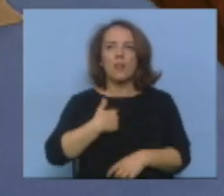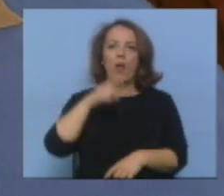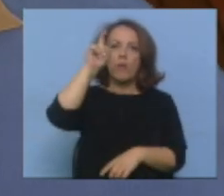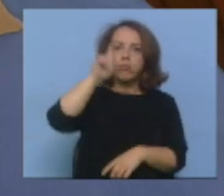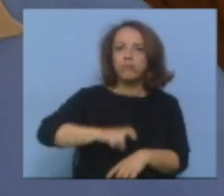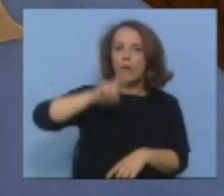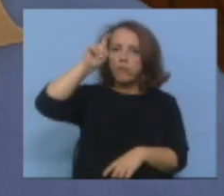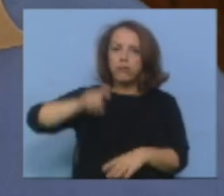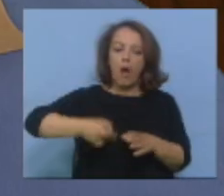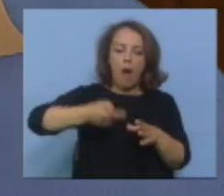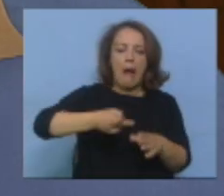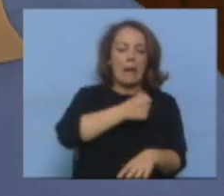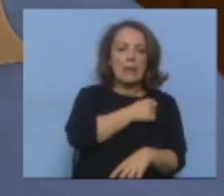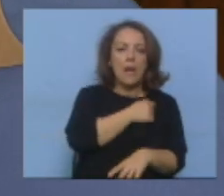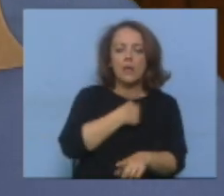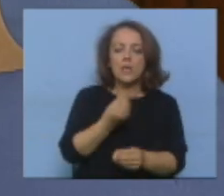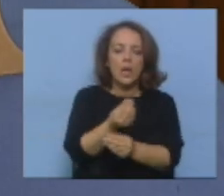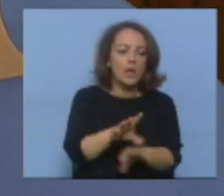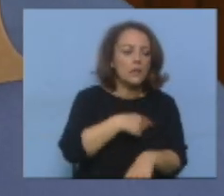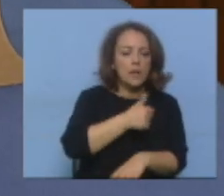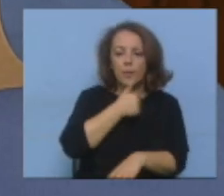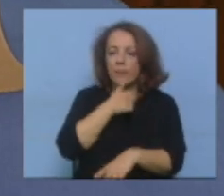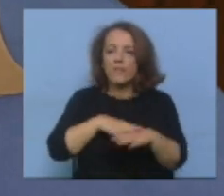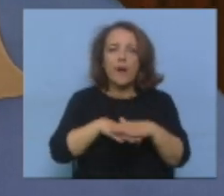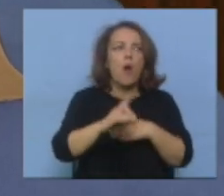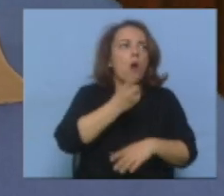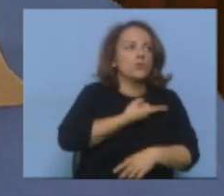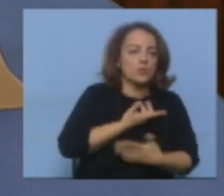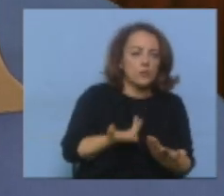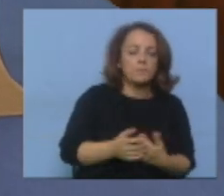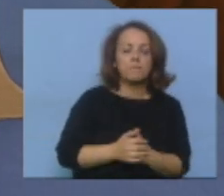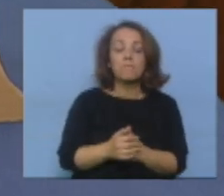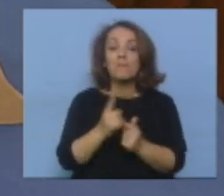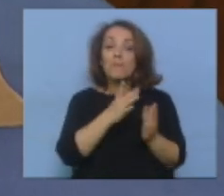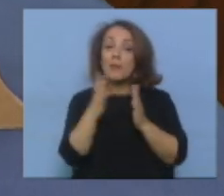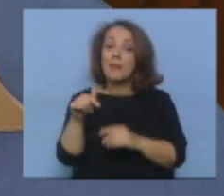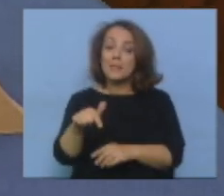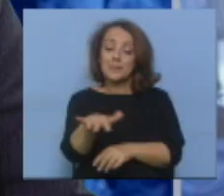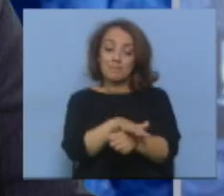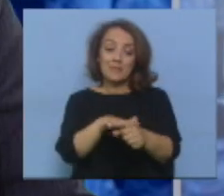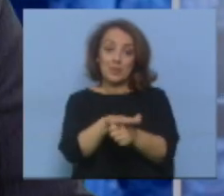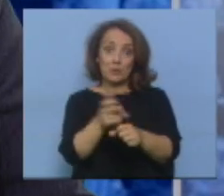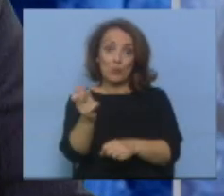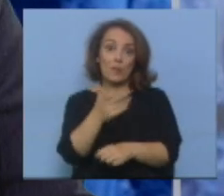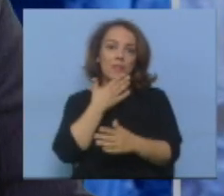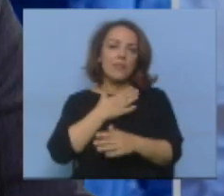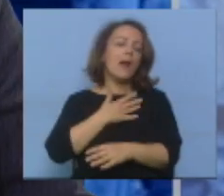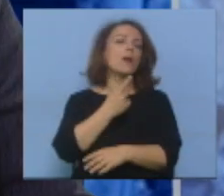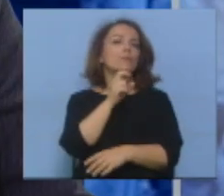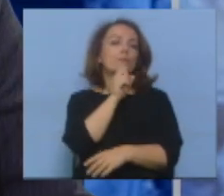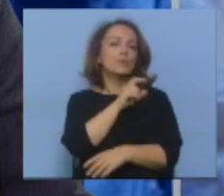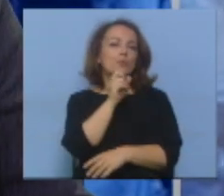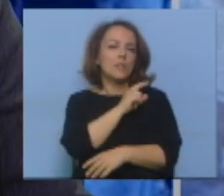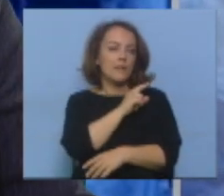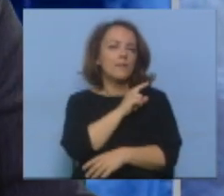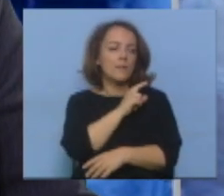todo, não é? E uma das coisas bonitas que eu acho que essa experiência nos está a dar é a possibilidade de convivermos uns